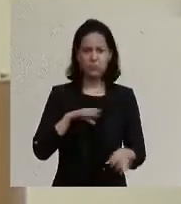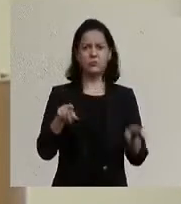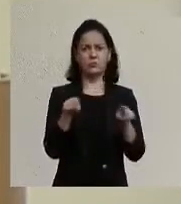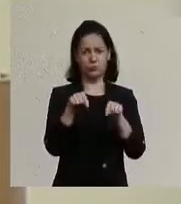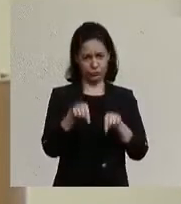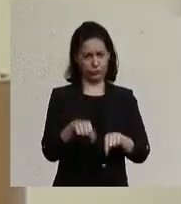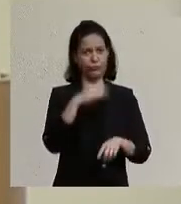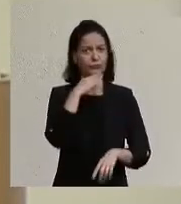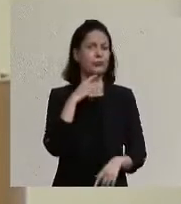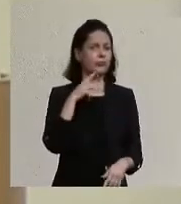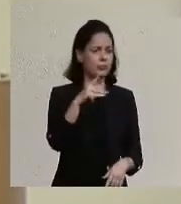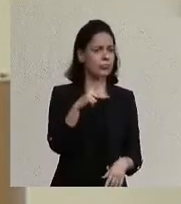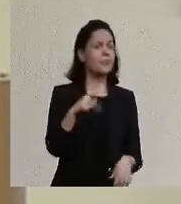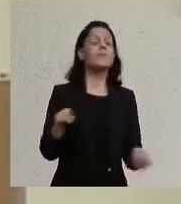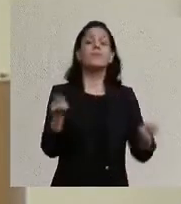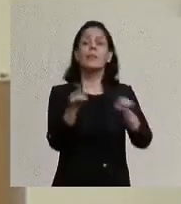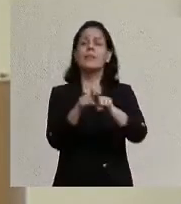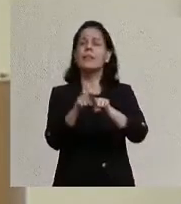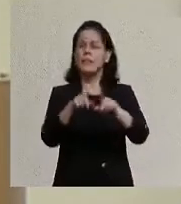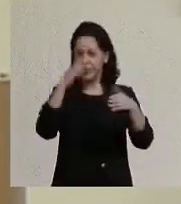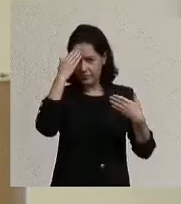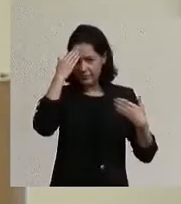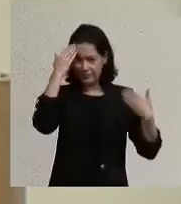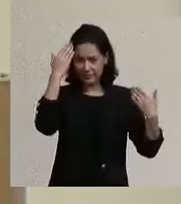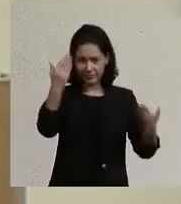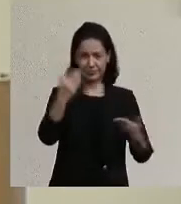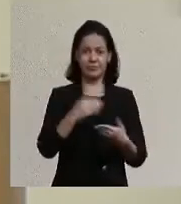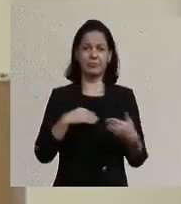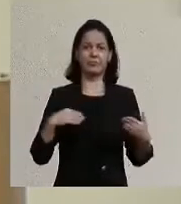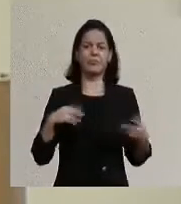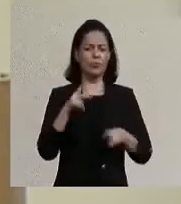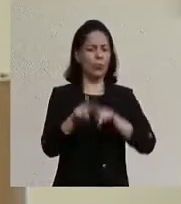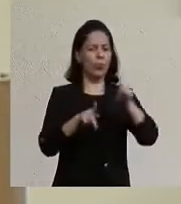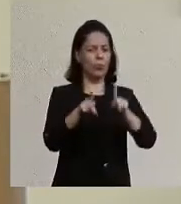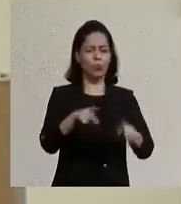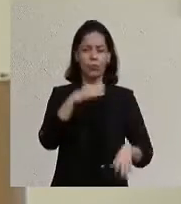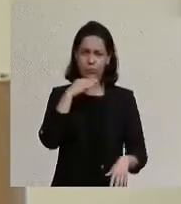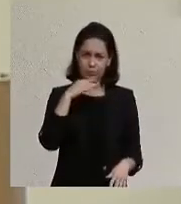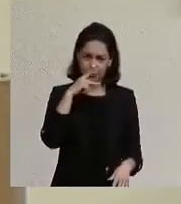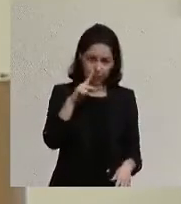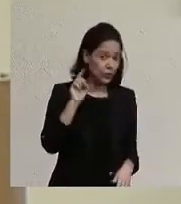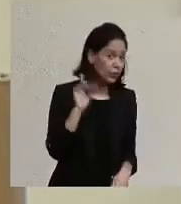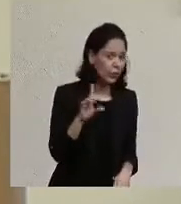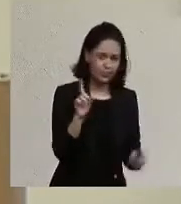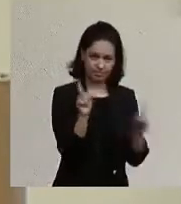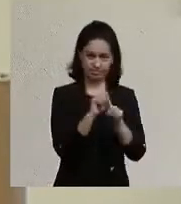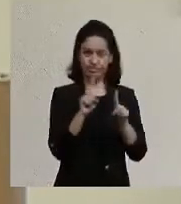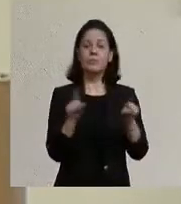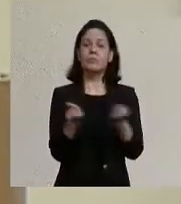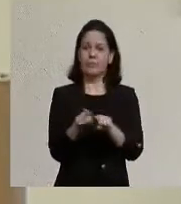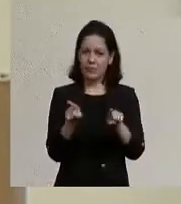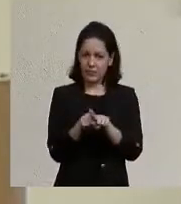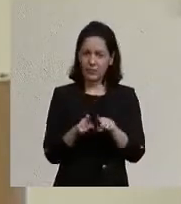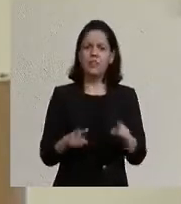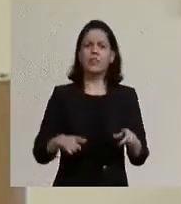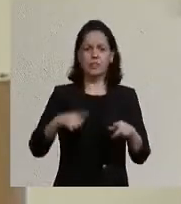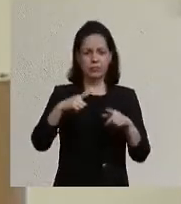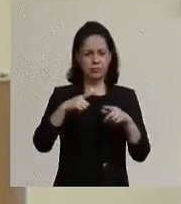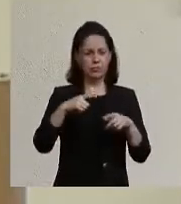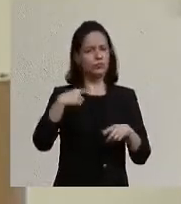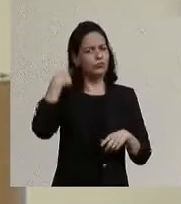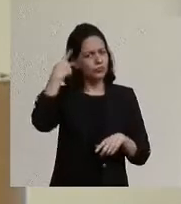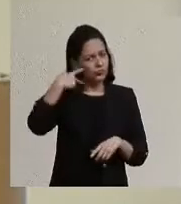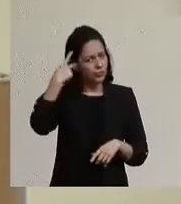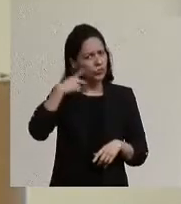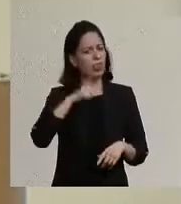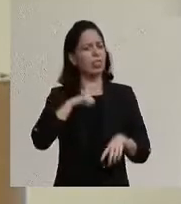mas eu quero agradecer também não só o nosso povo de Santana de Parnaíba essa vereadora esteve também em alguns